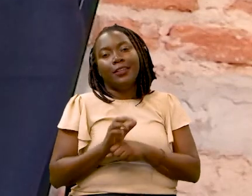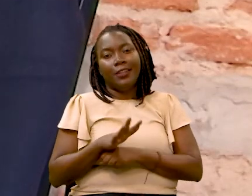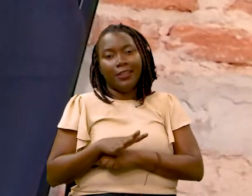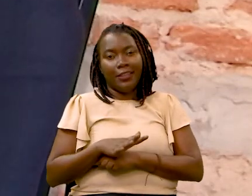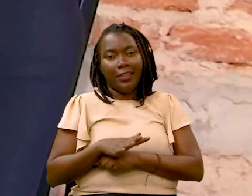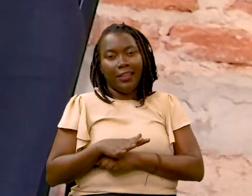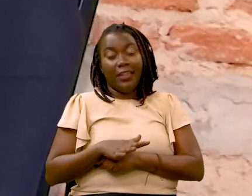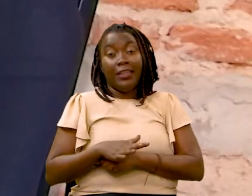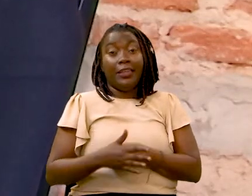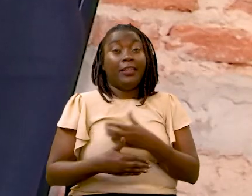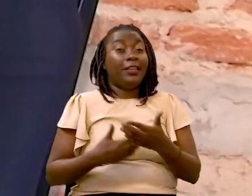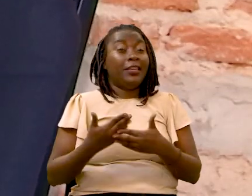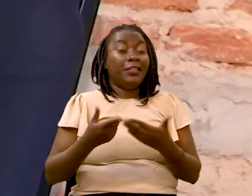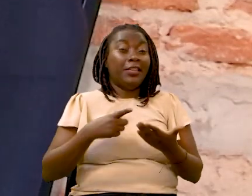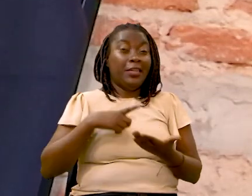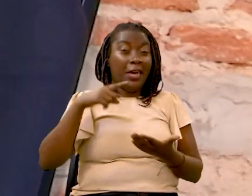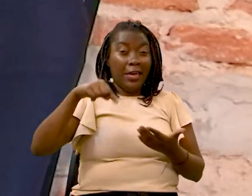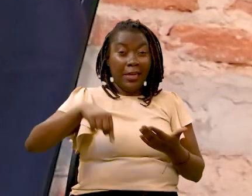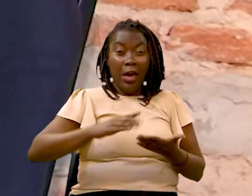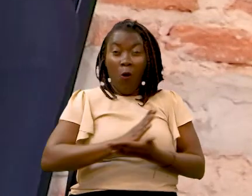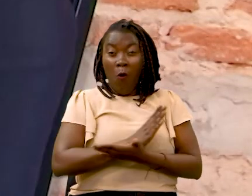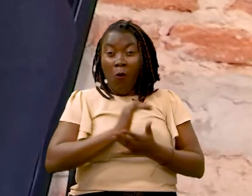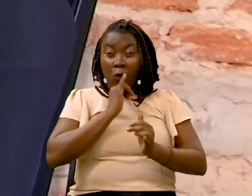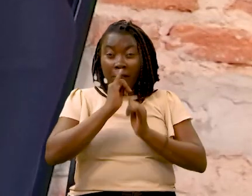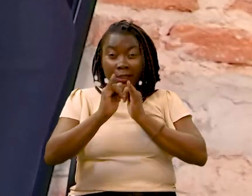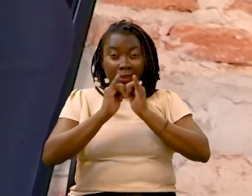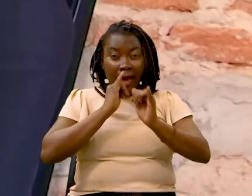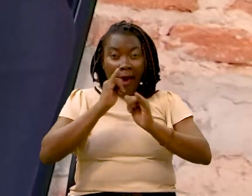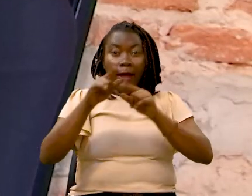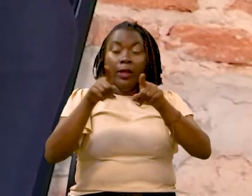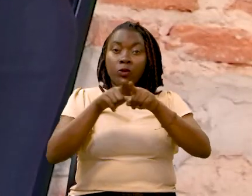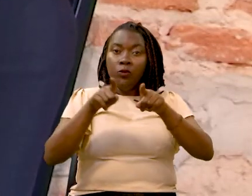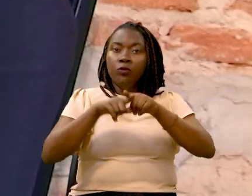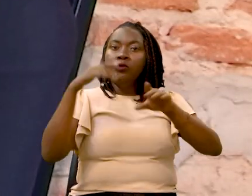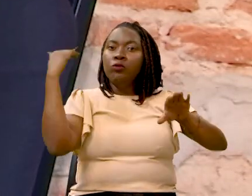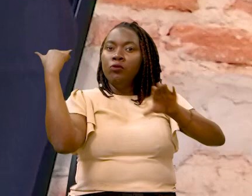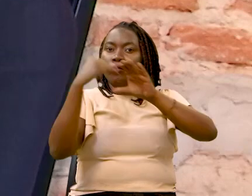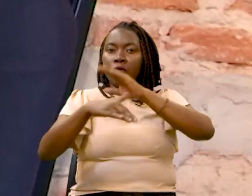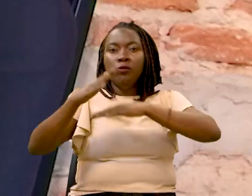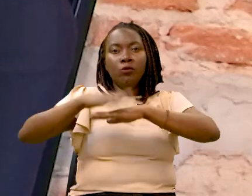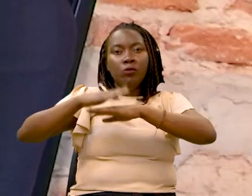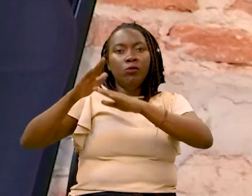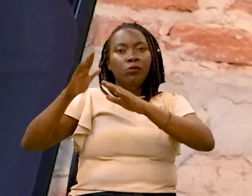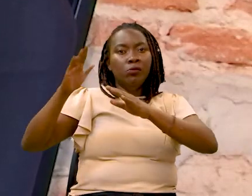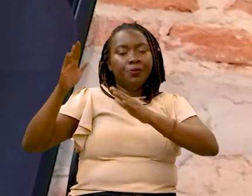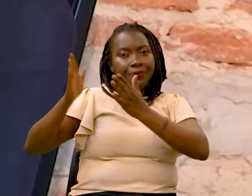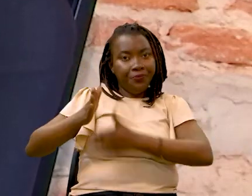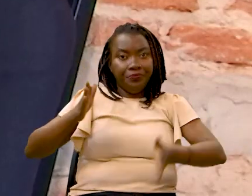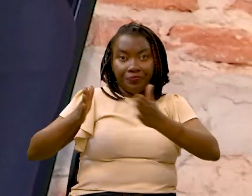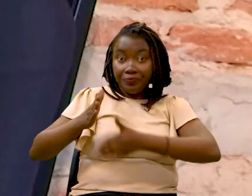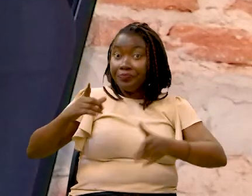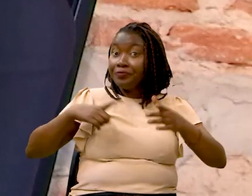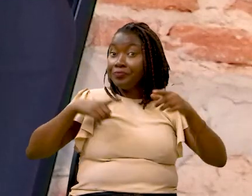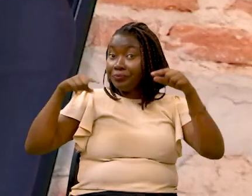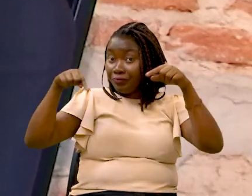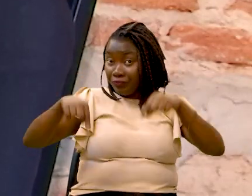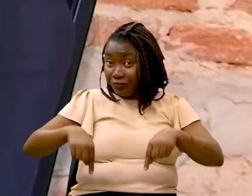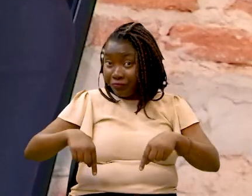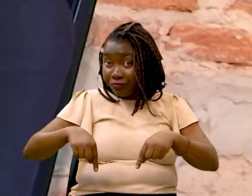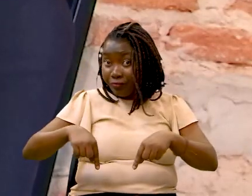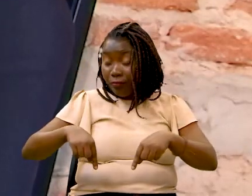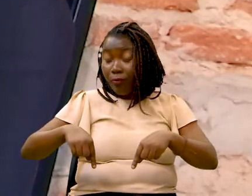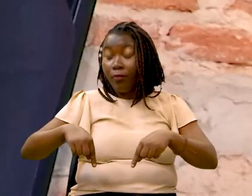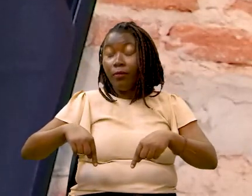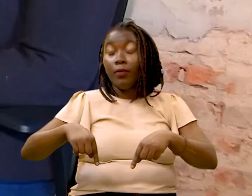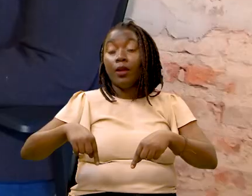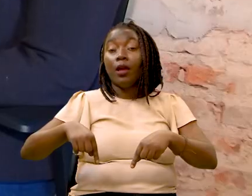tivemos o período da pandemia. Sim. E eu tenho aqui alguns dados que foram, inclusive, enviados pela produção, olha, que a gente